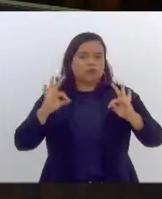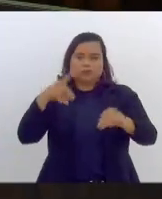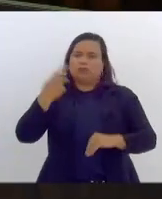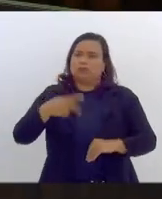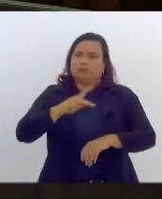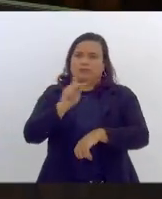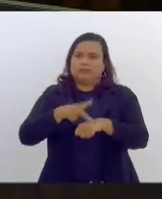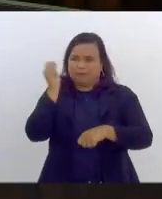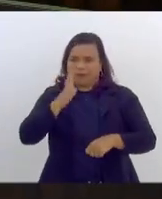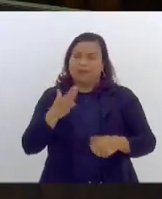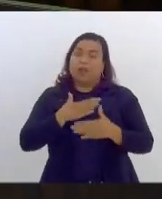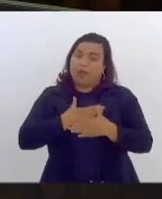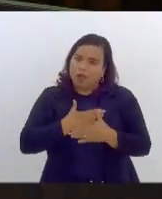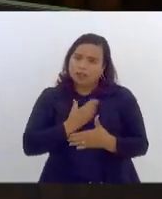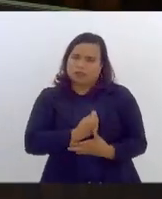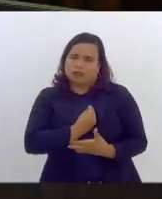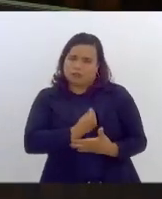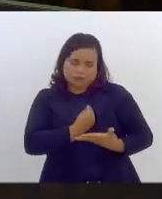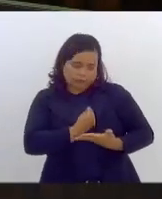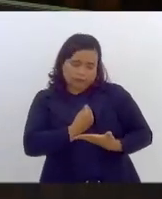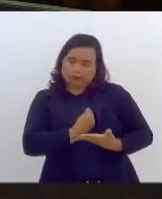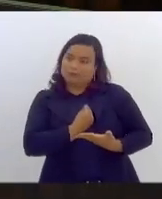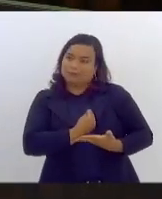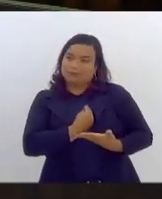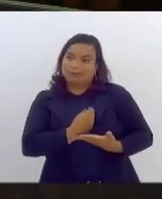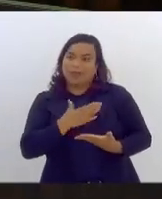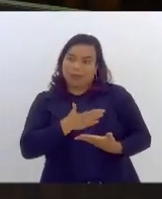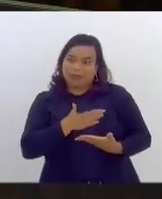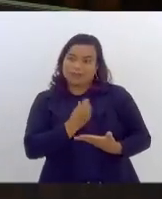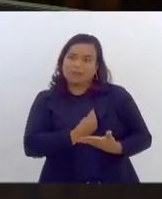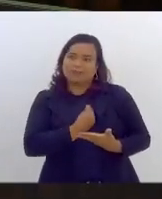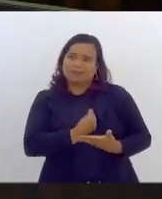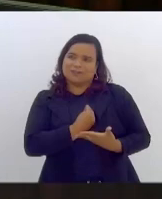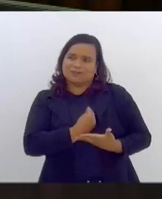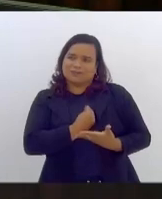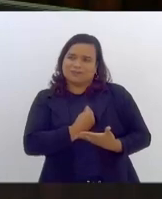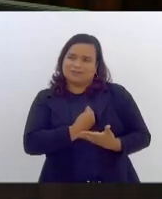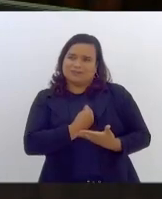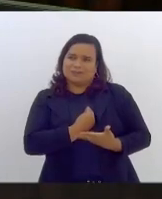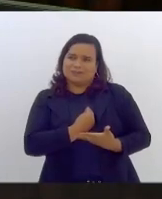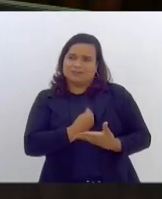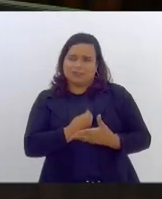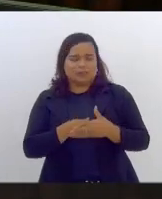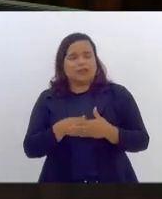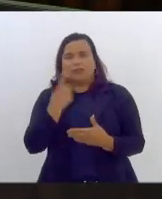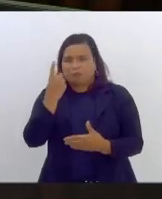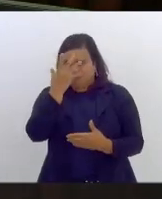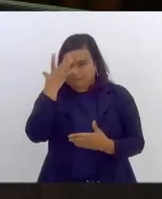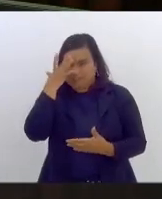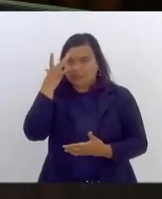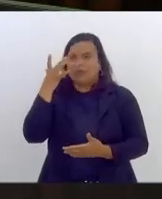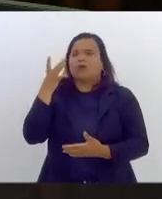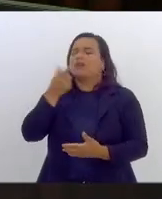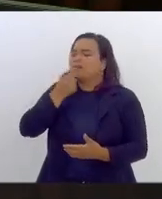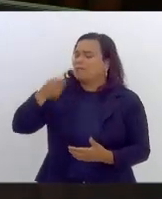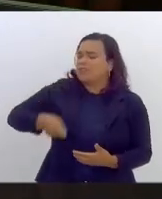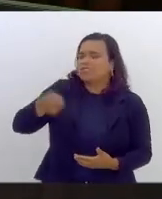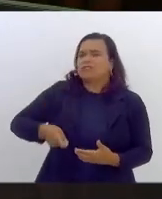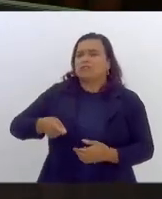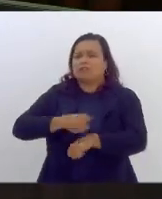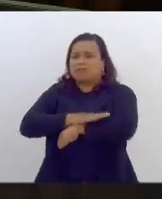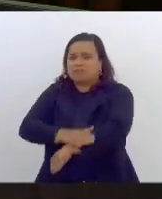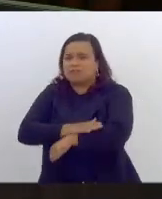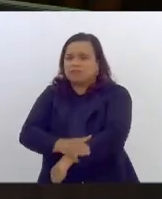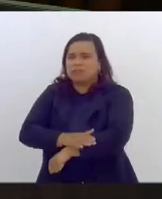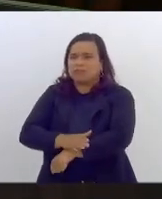que gostam de vida. Tem um cara lá que gosta de vida. Sai um fascista, racista, machista, e entra um